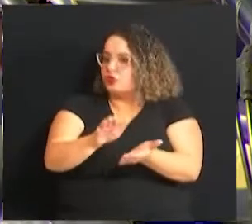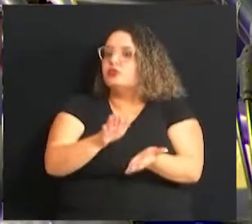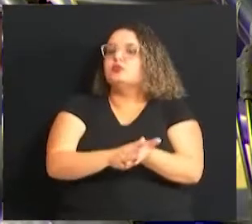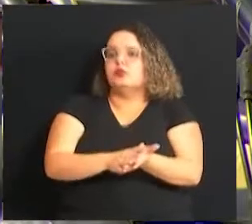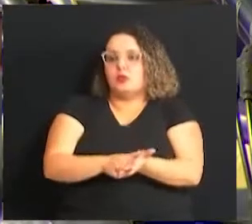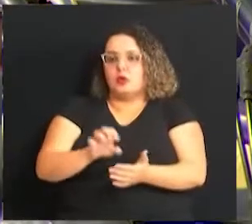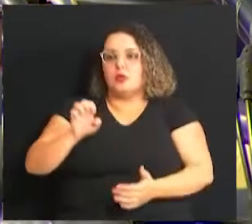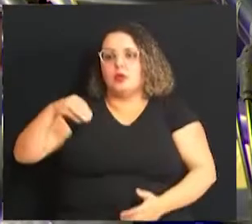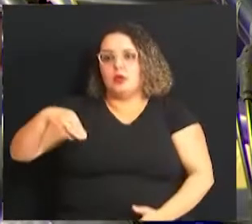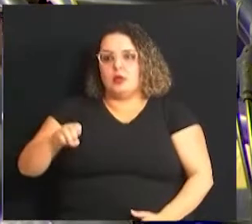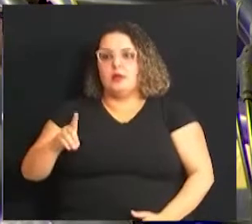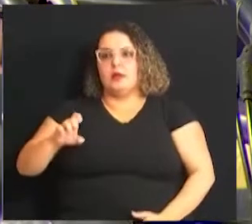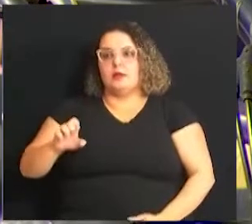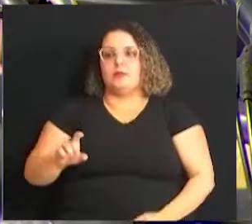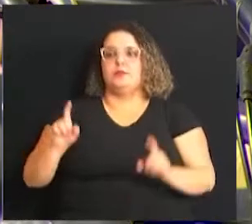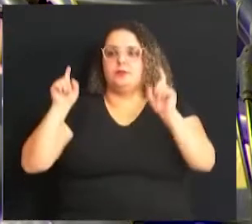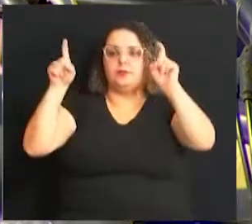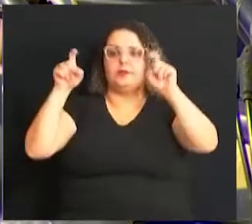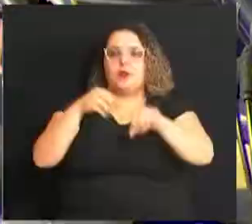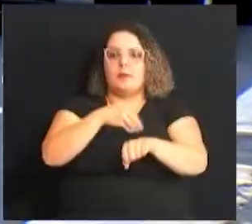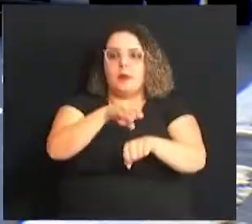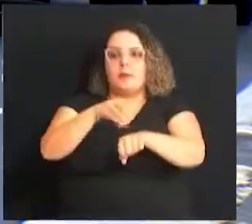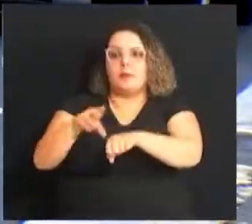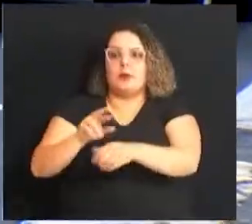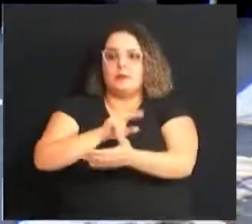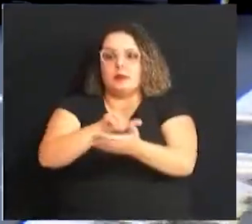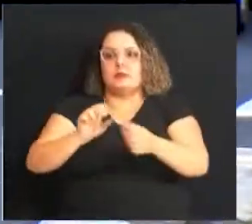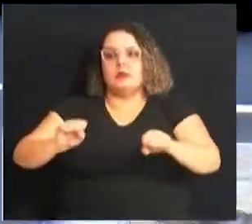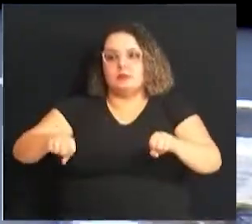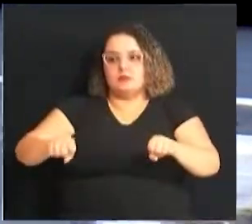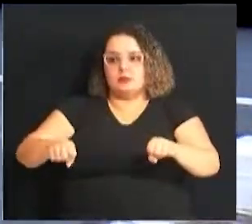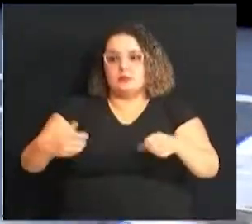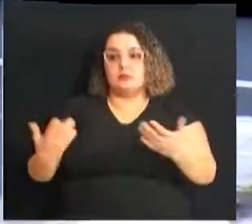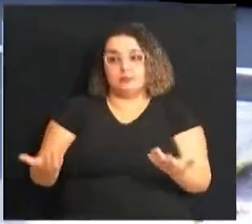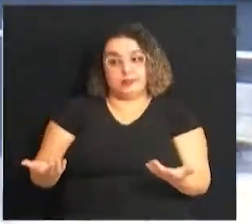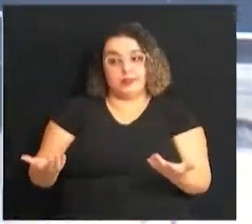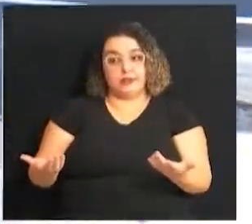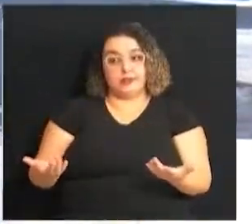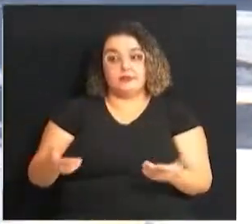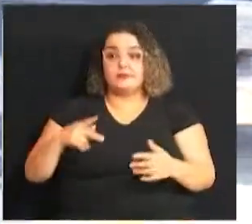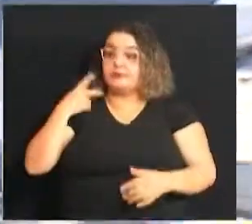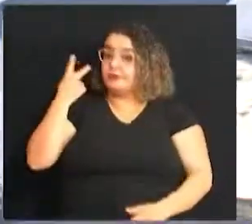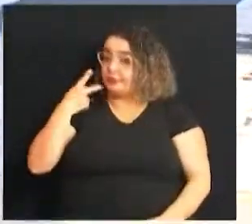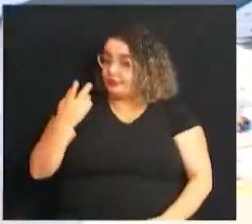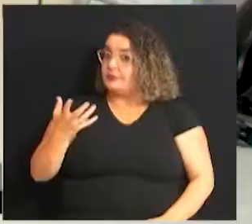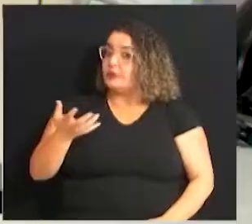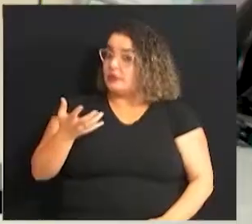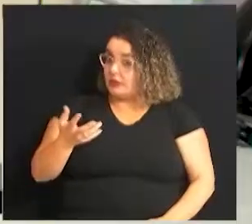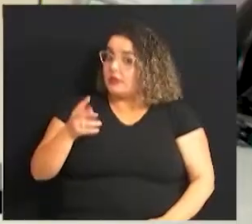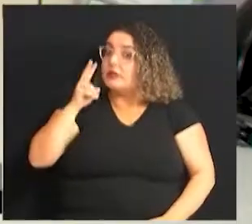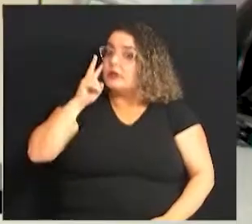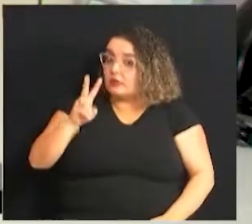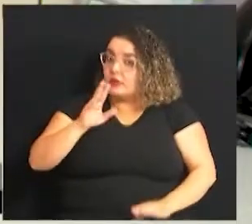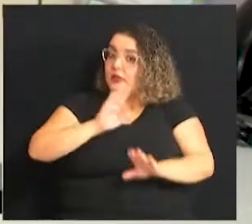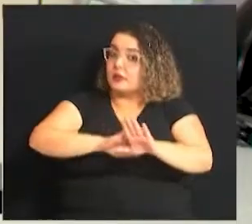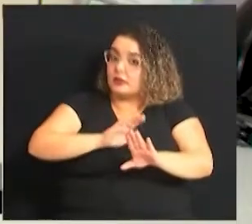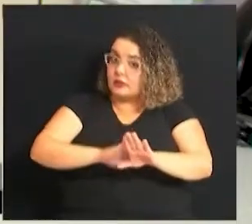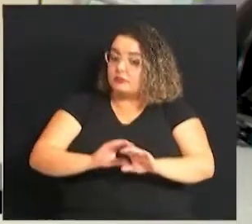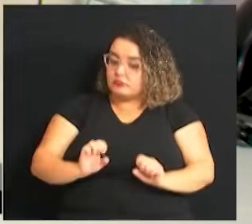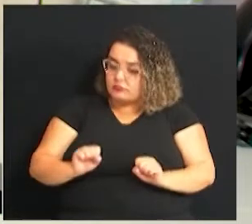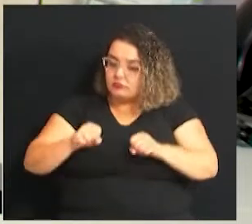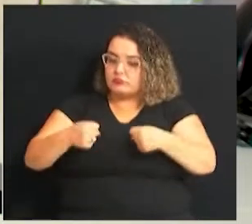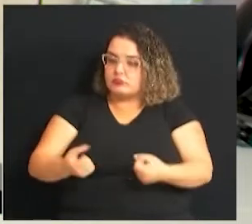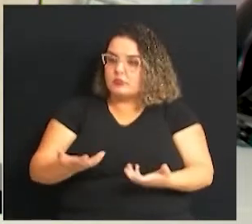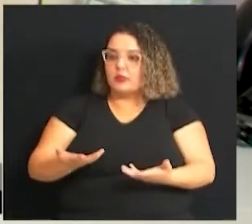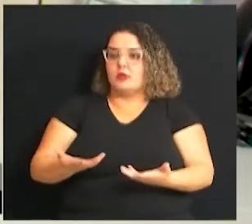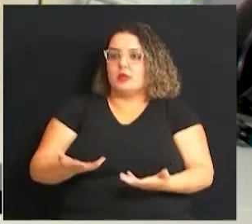já fez a distribuição de antenas corta-pipa para inúmeros motociclistas, mas o parlamentar gostaria de ver ações